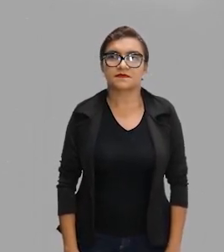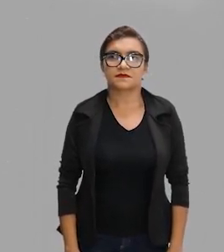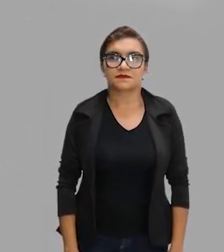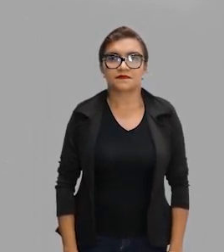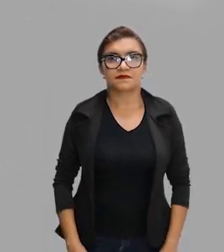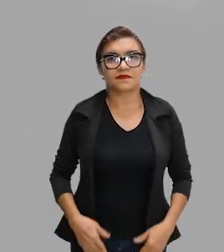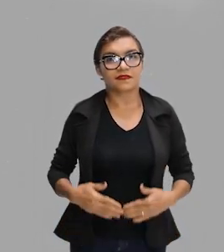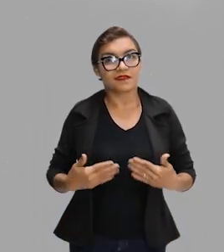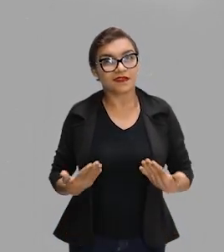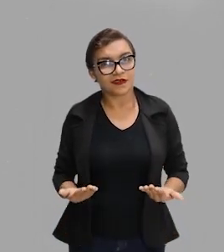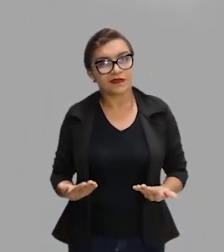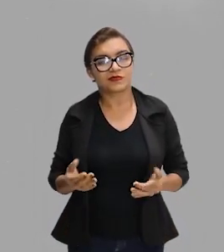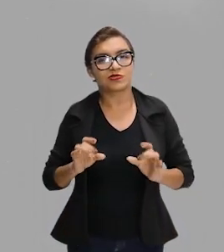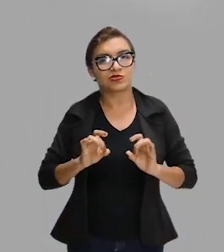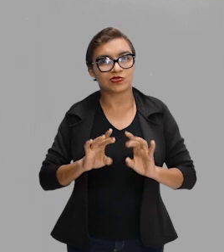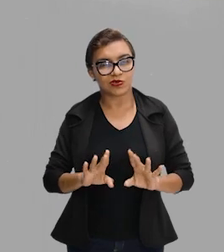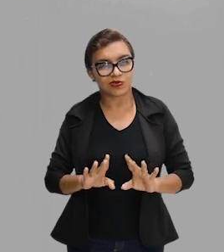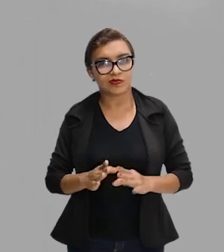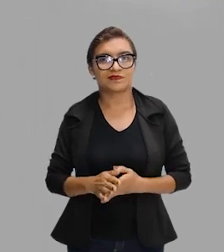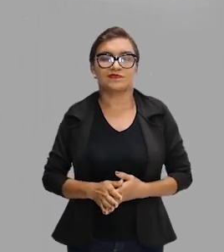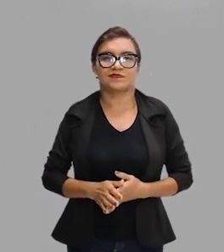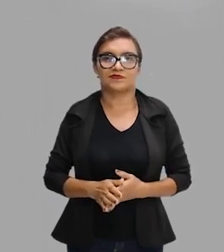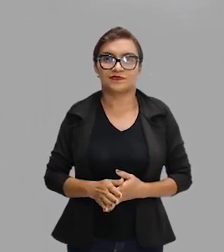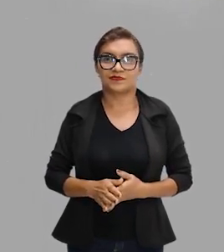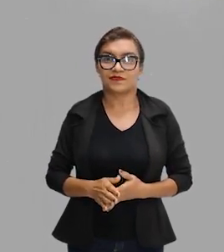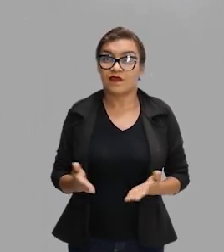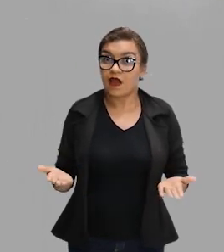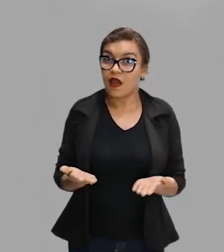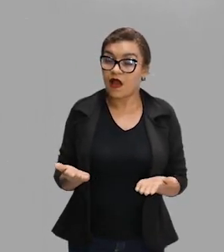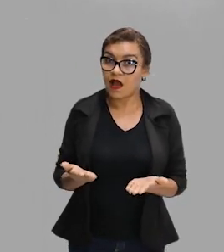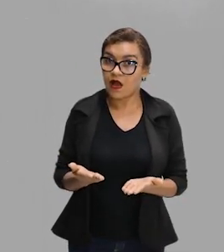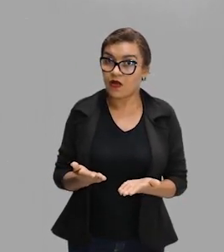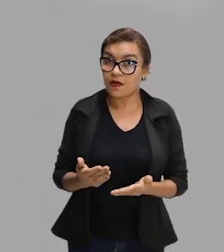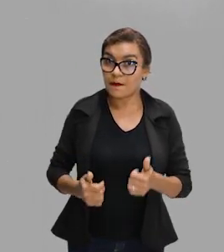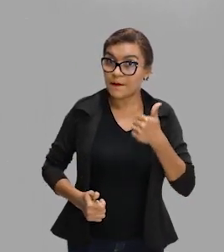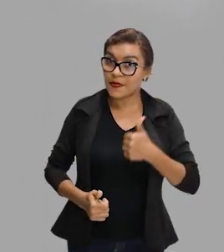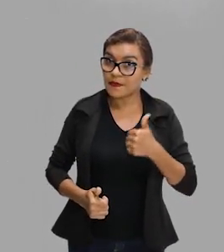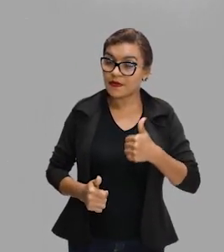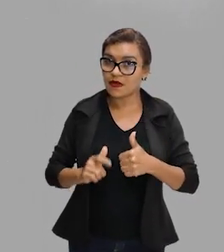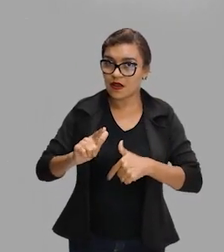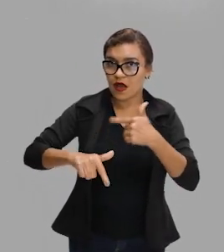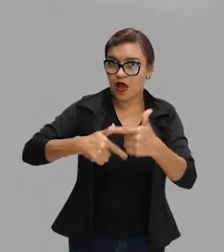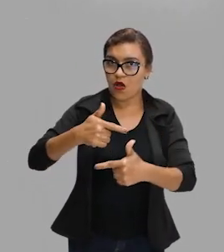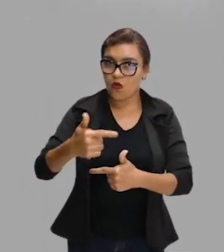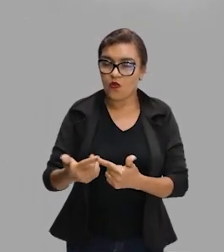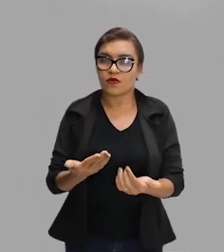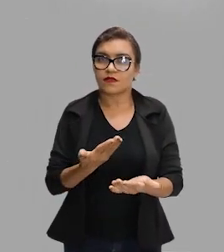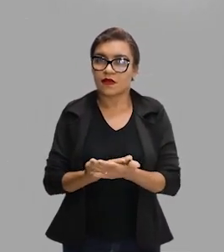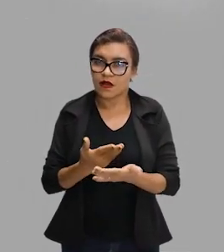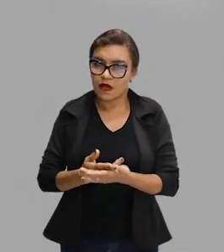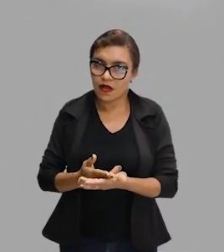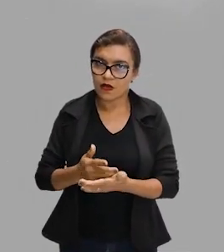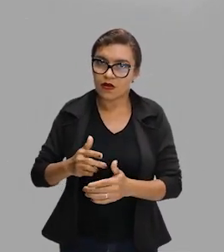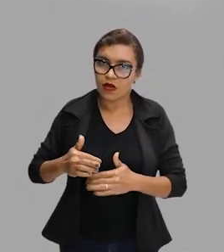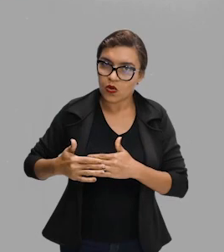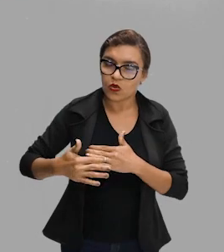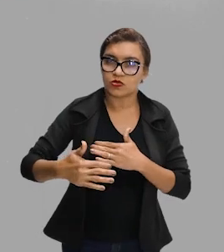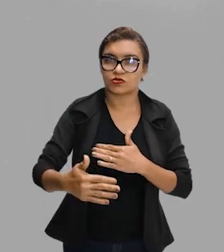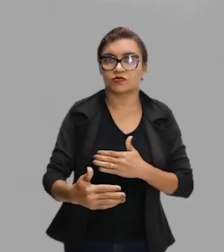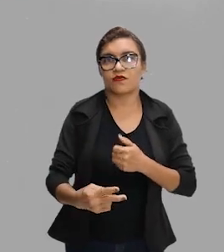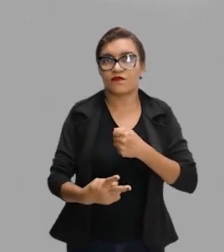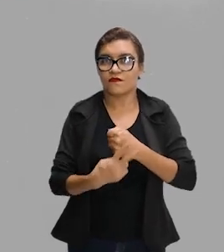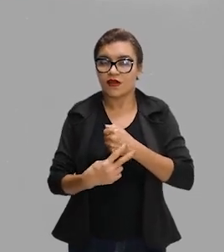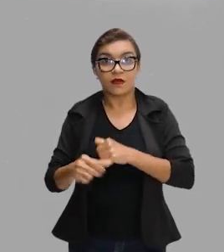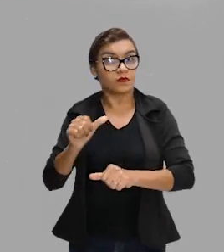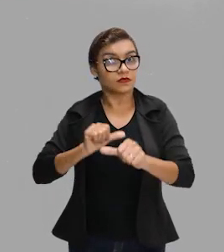Muito bem, queridos. Essa é uma parte dessa aula, tá, gente? Então, na próxima a gente continua com verbos